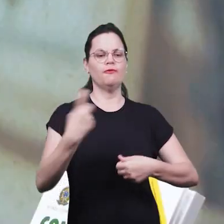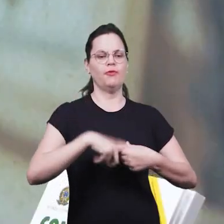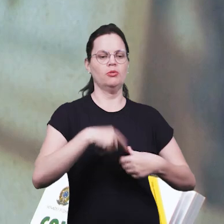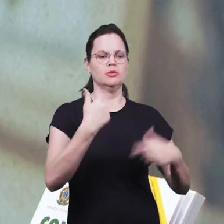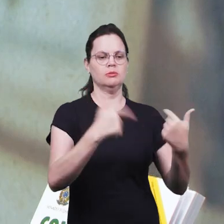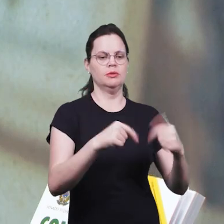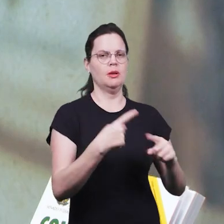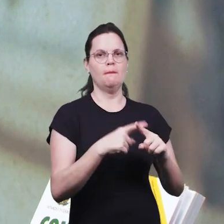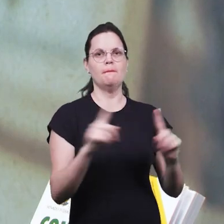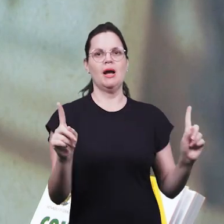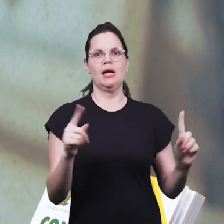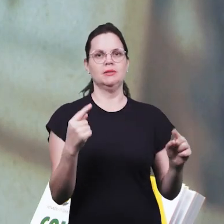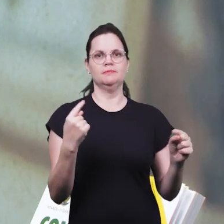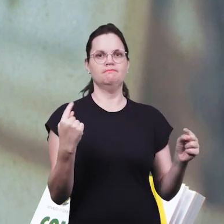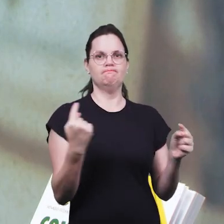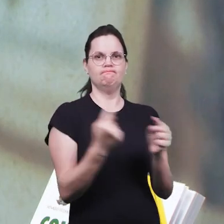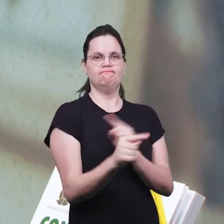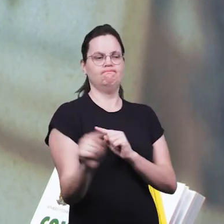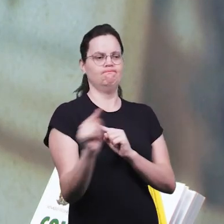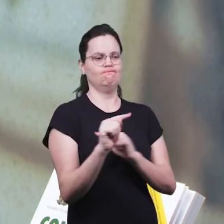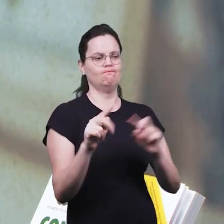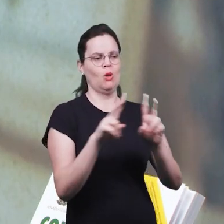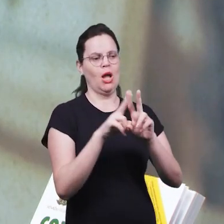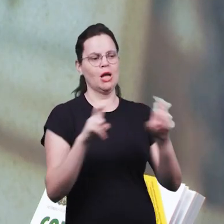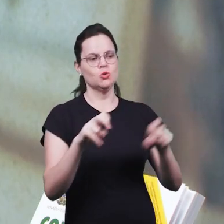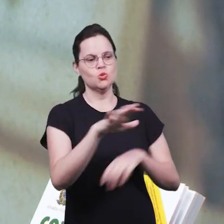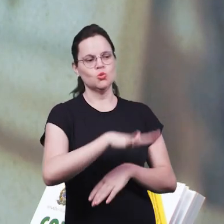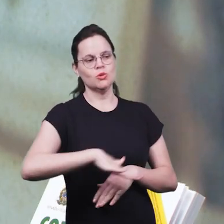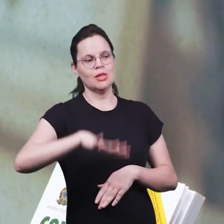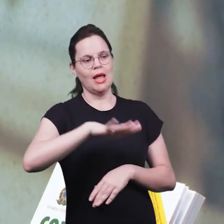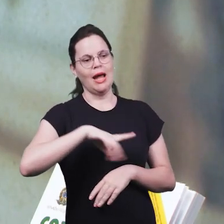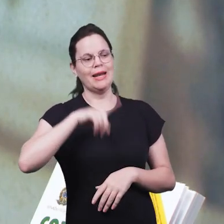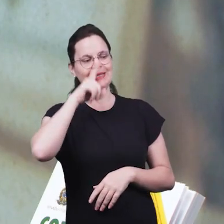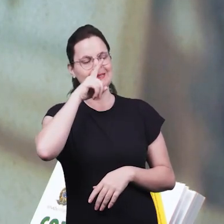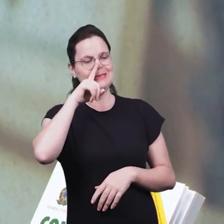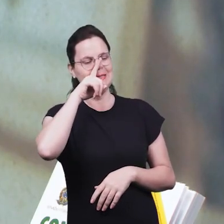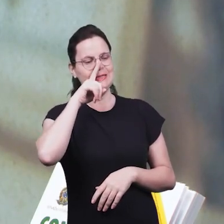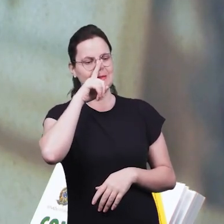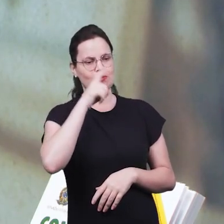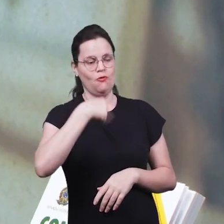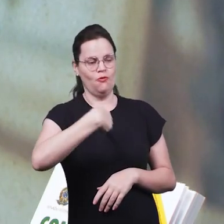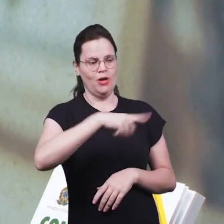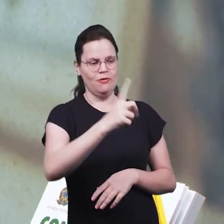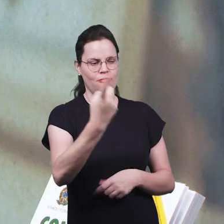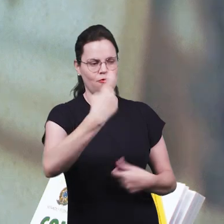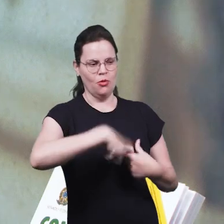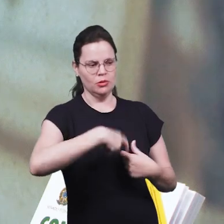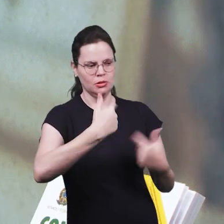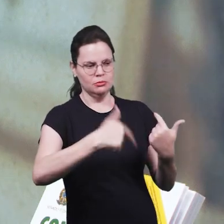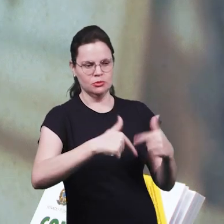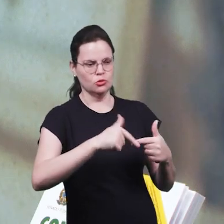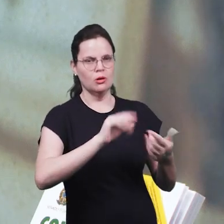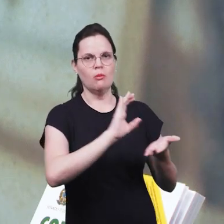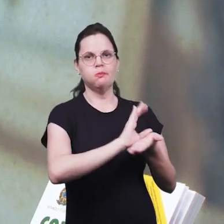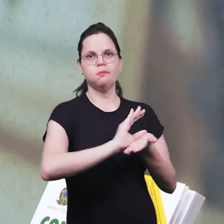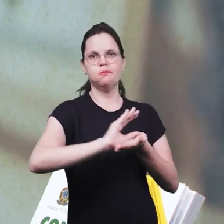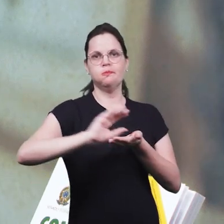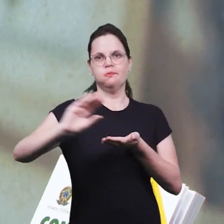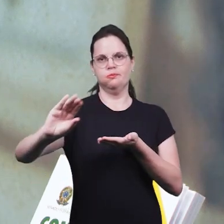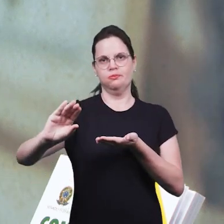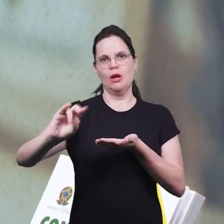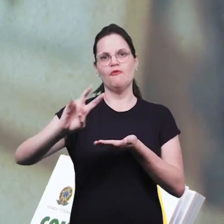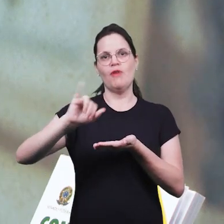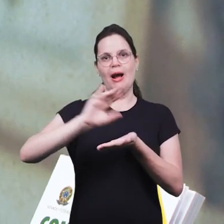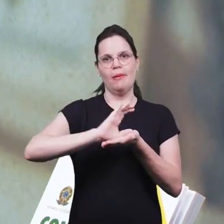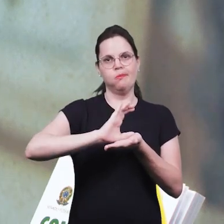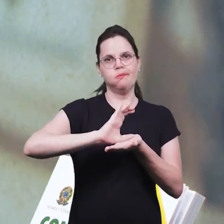era incompatível o trabalho e também a condição de risco da gestação dela, foi dada a indenização para ela compatível